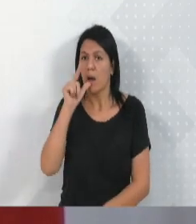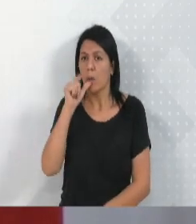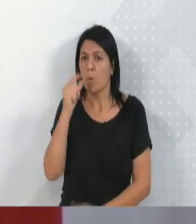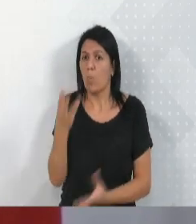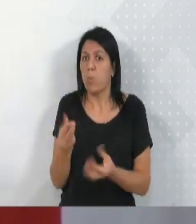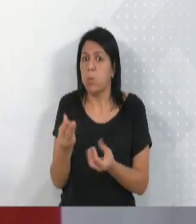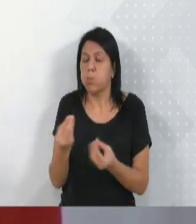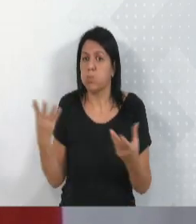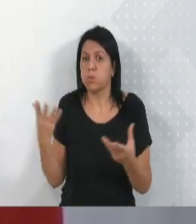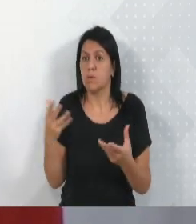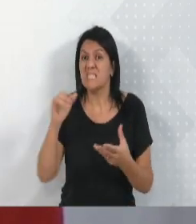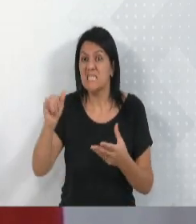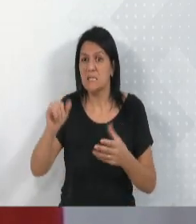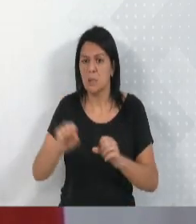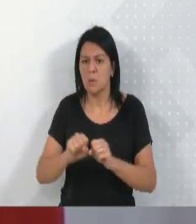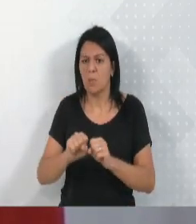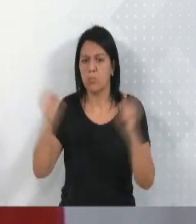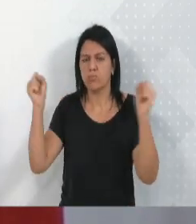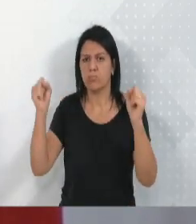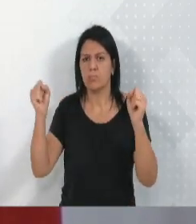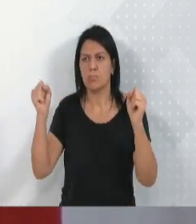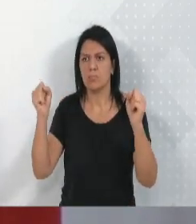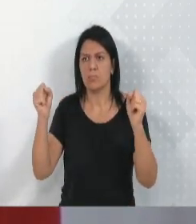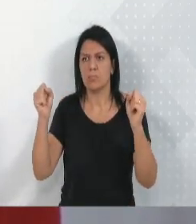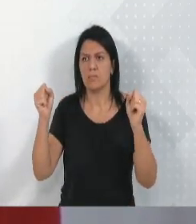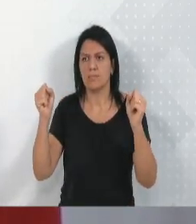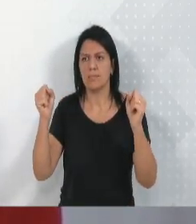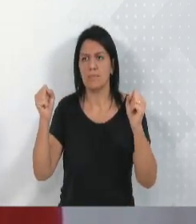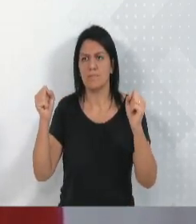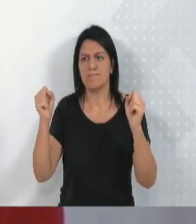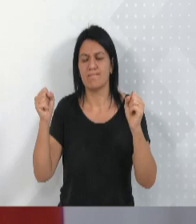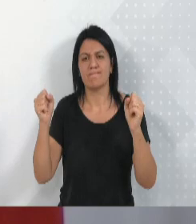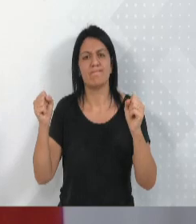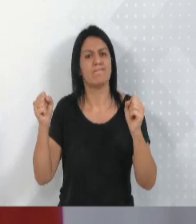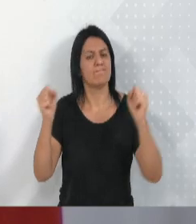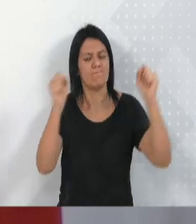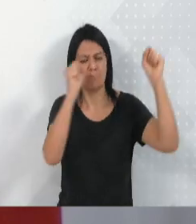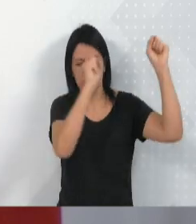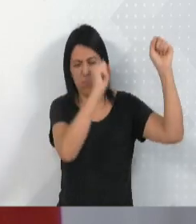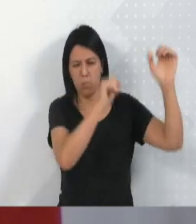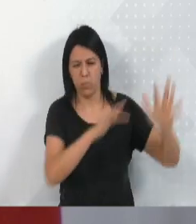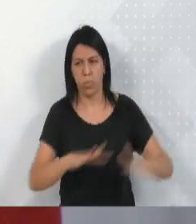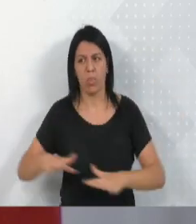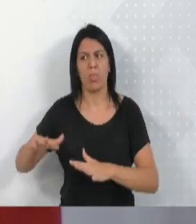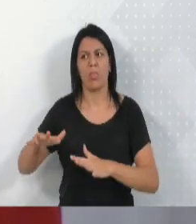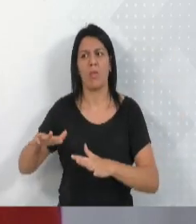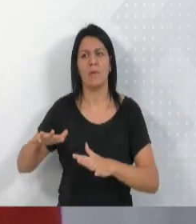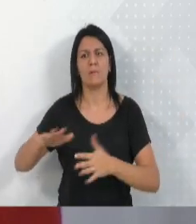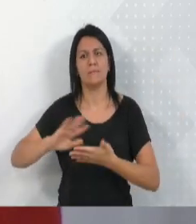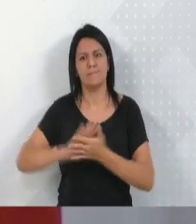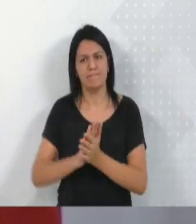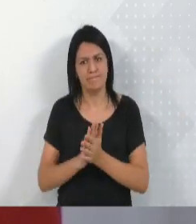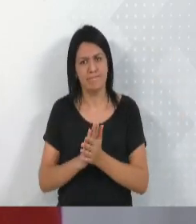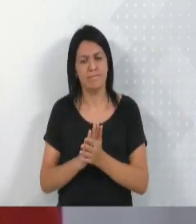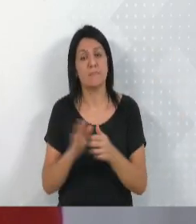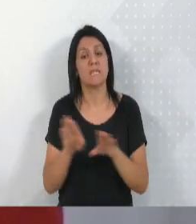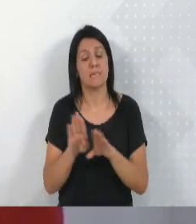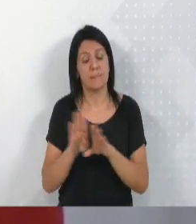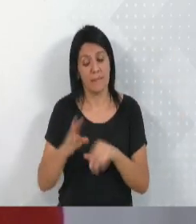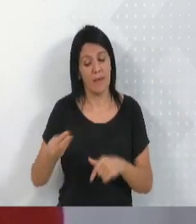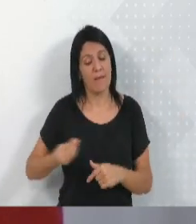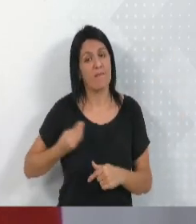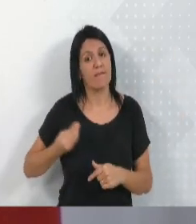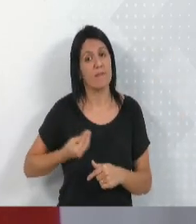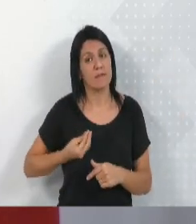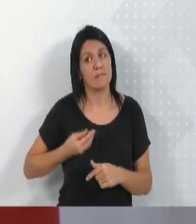um rompimento ali, muito provavelmente não vão ficar só nos espaços de prejuízo material, mas sim vidas que